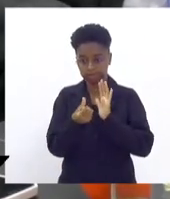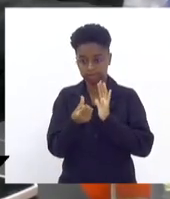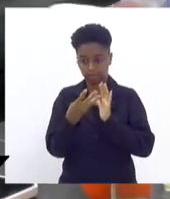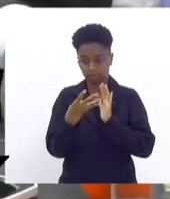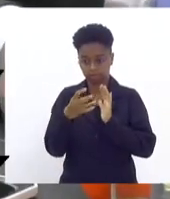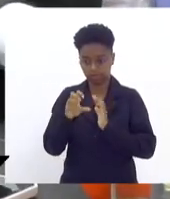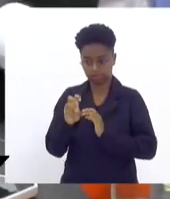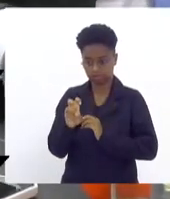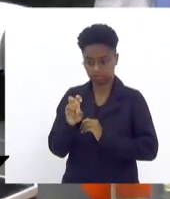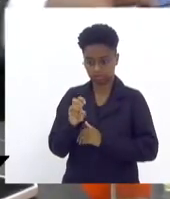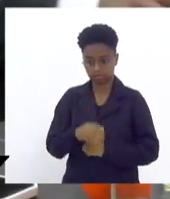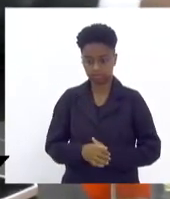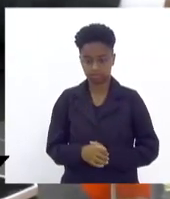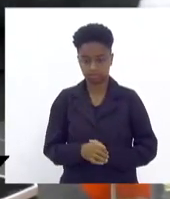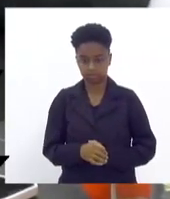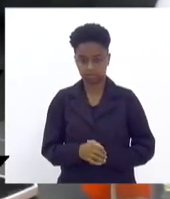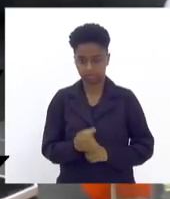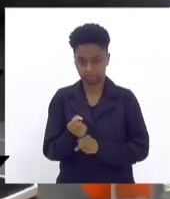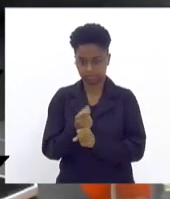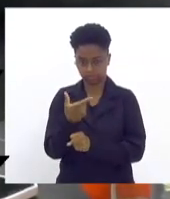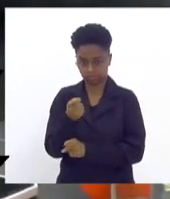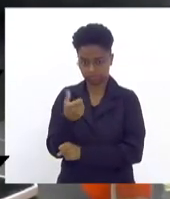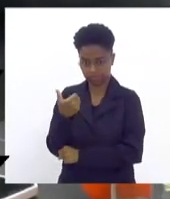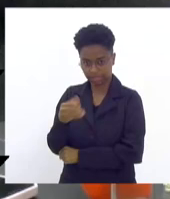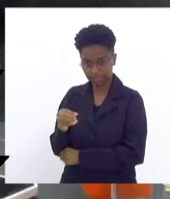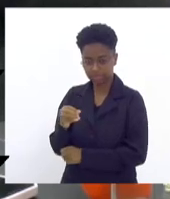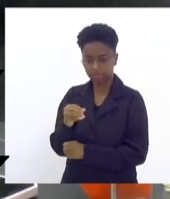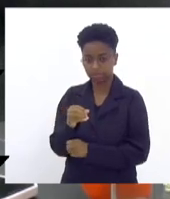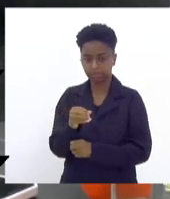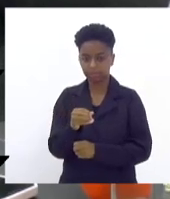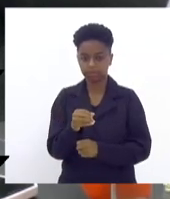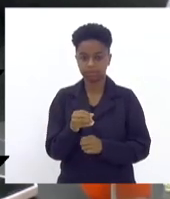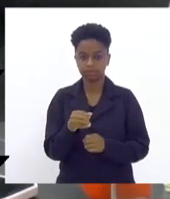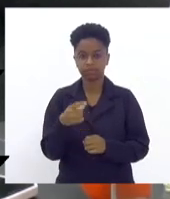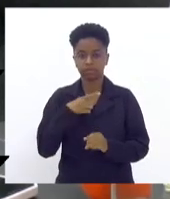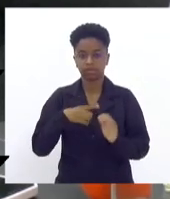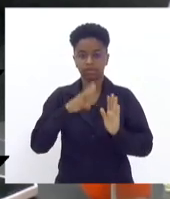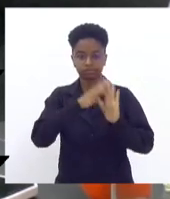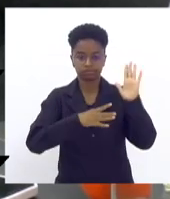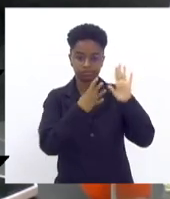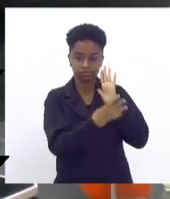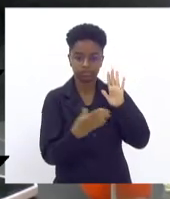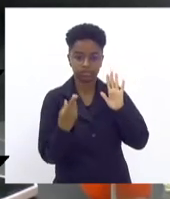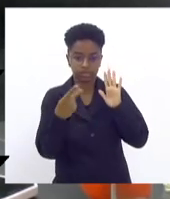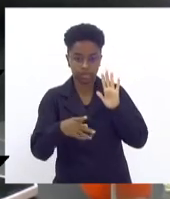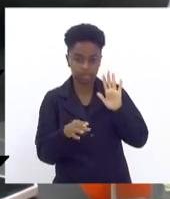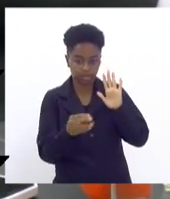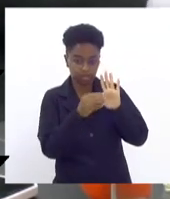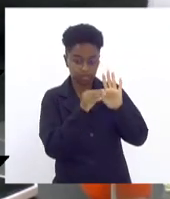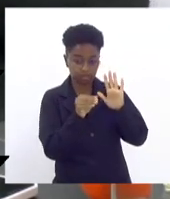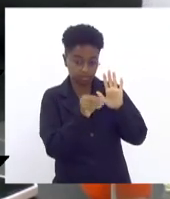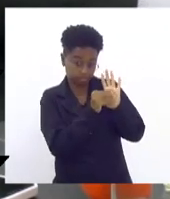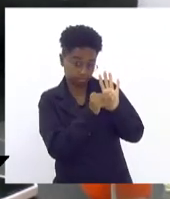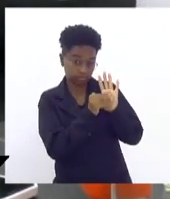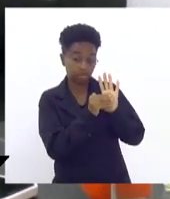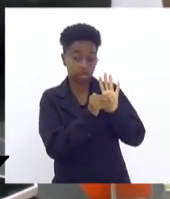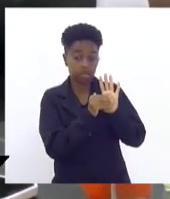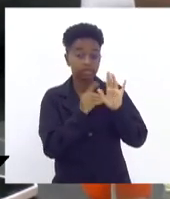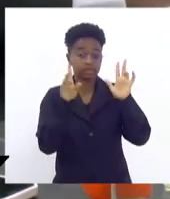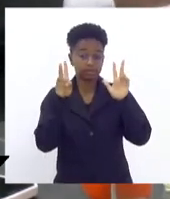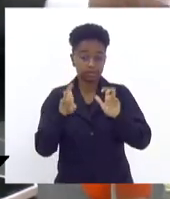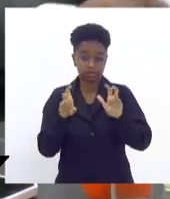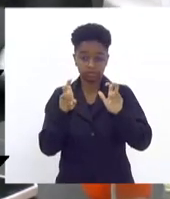5.645, de 6 de janeiro de 2010, incluindo no calendário oficial do Estado do Rio de Janeiro, o dia da conscientização sobre a síndrome